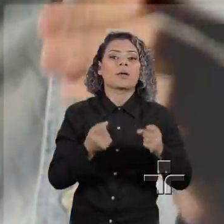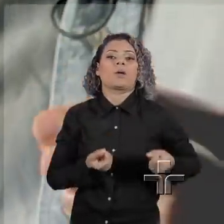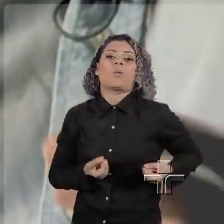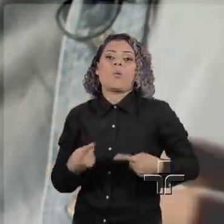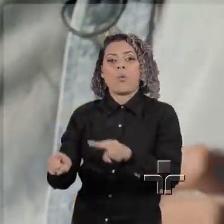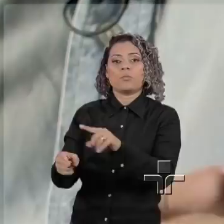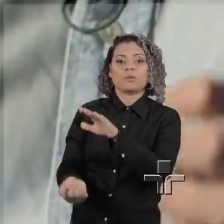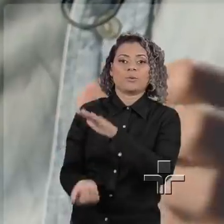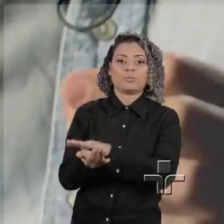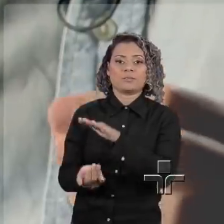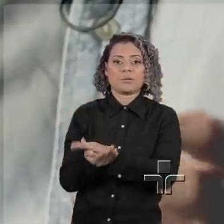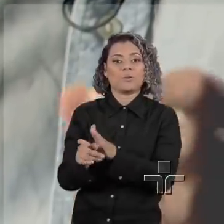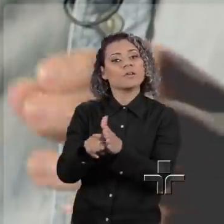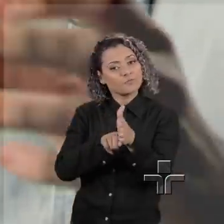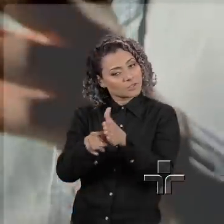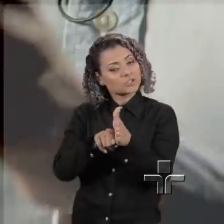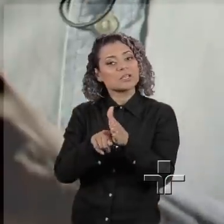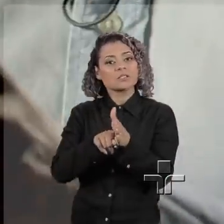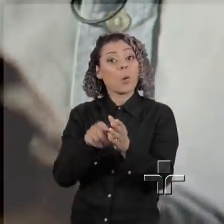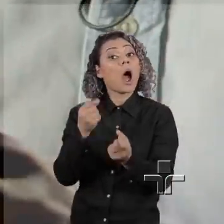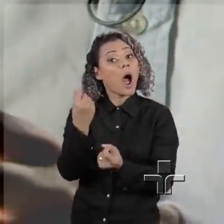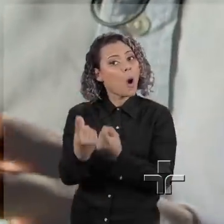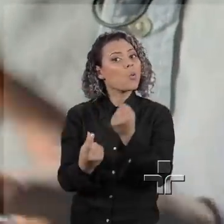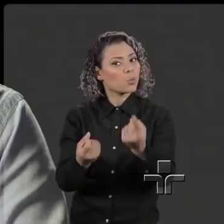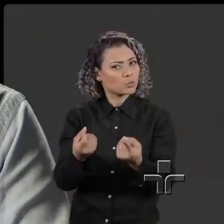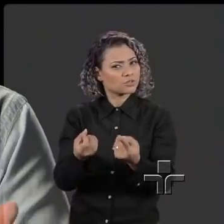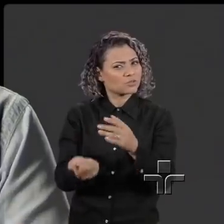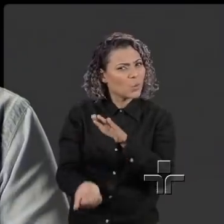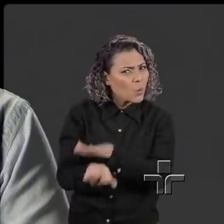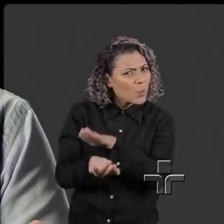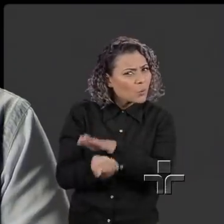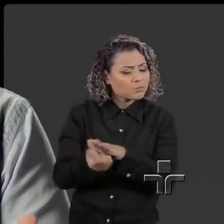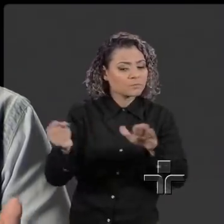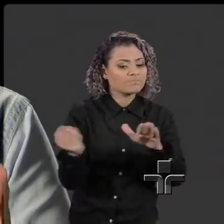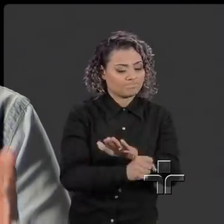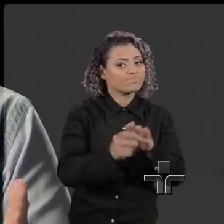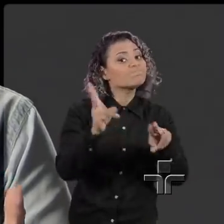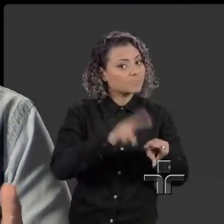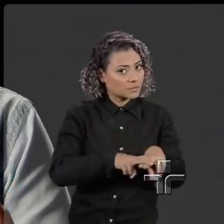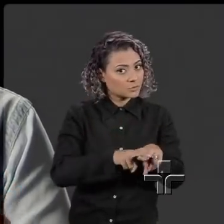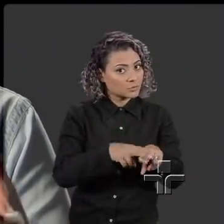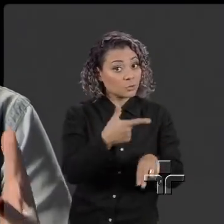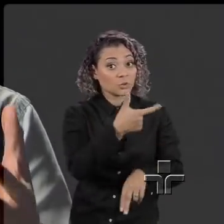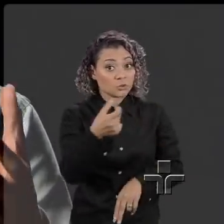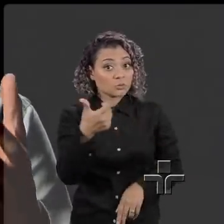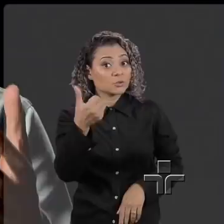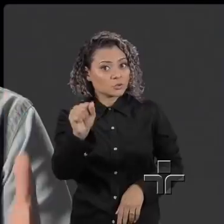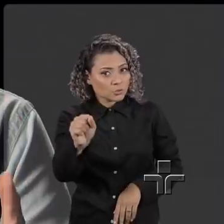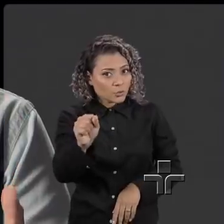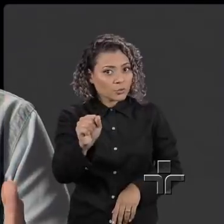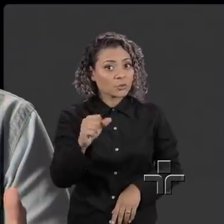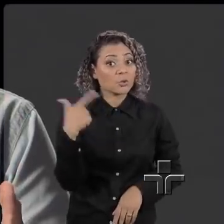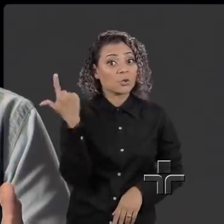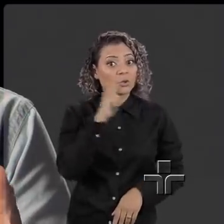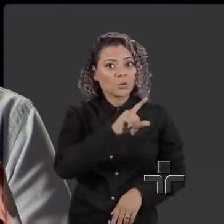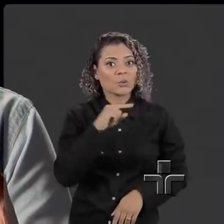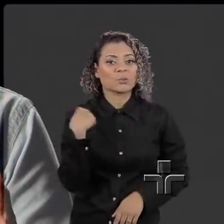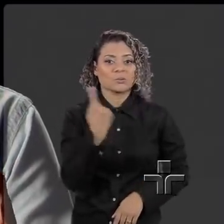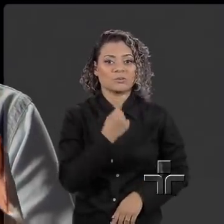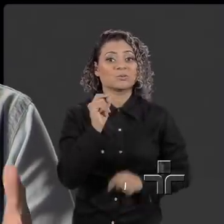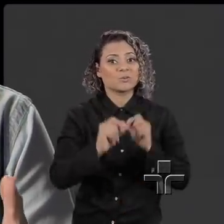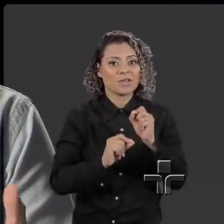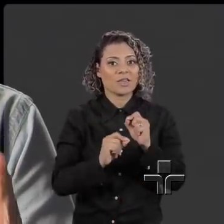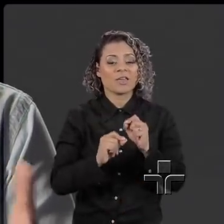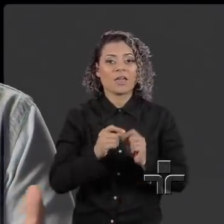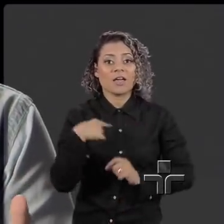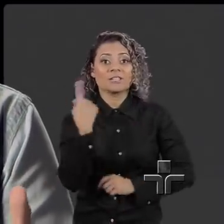a investigação e a prisão de pelo menos alguns corruptos. E 2018, isso continuou a valer e chegamos até no ápice, Foi o ano que a